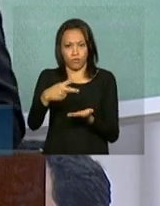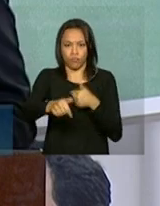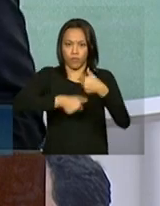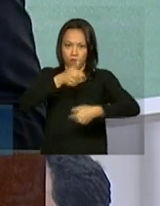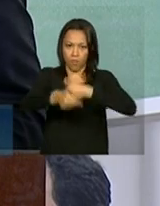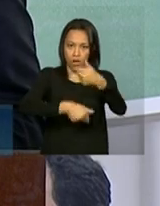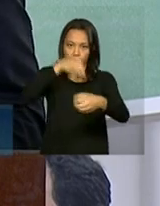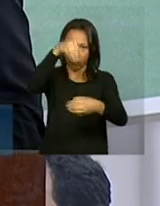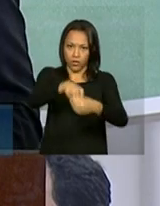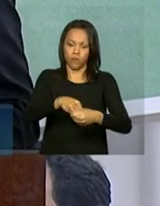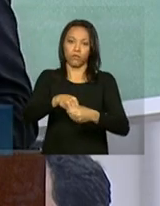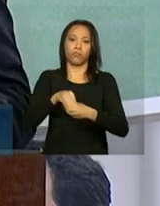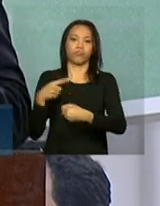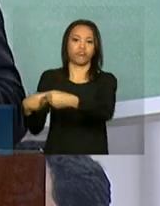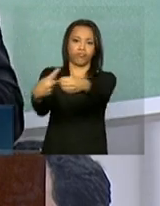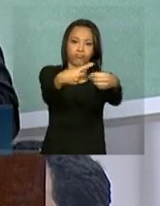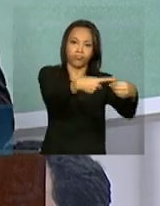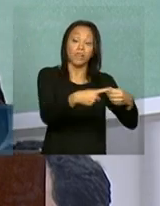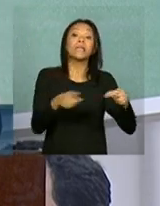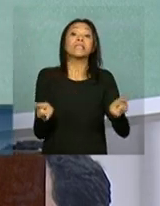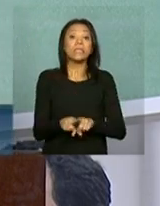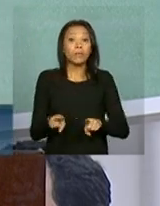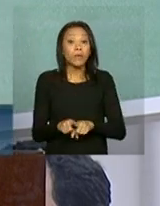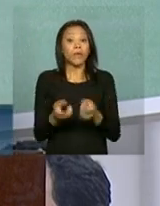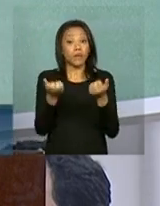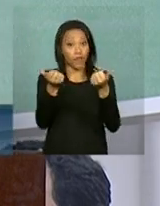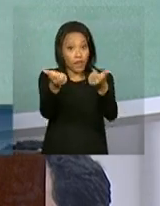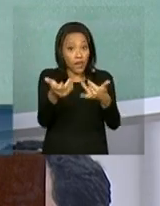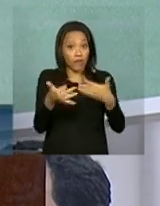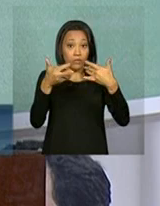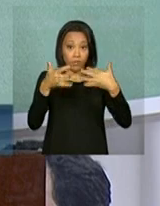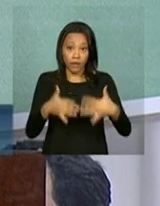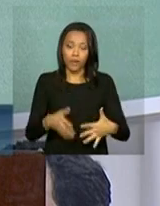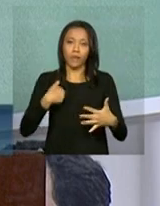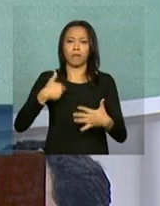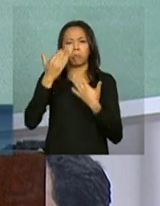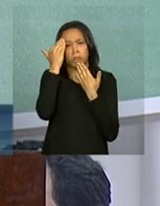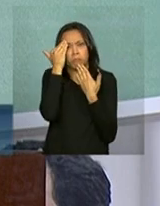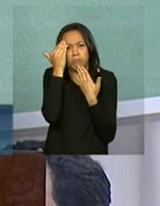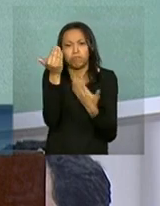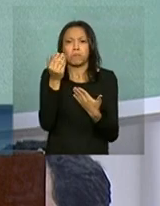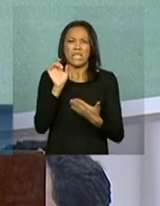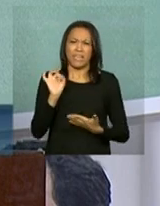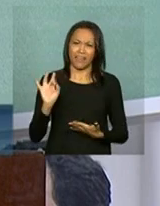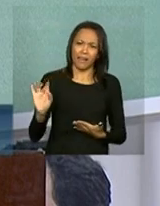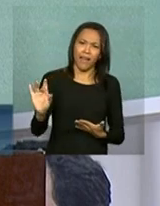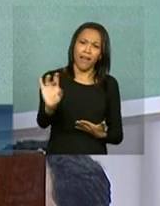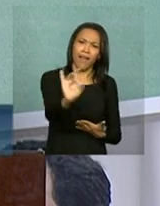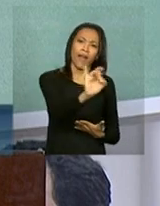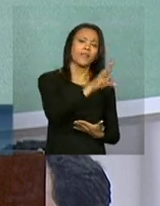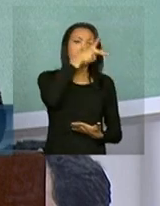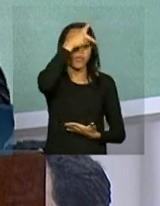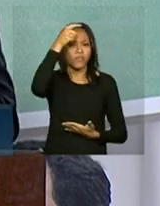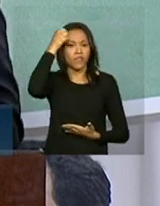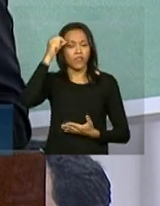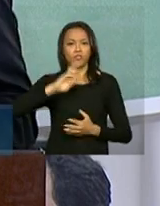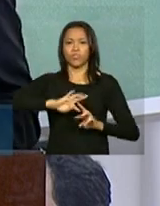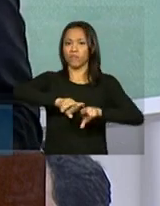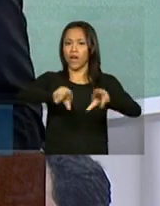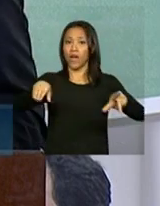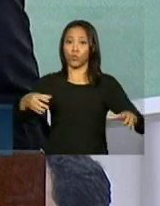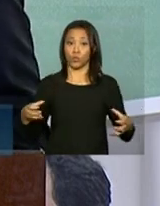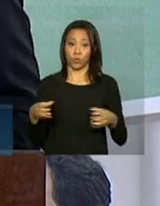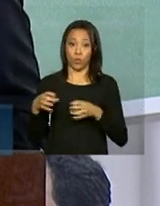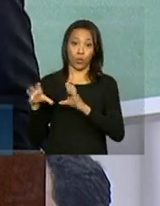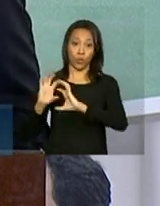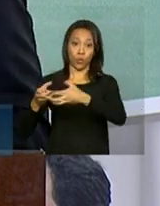aqui o ato também de determinação de prefeitos e prefeitas de todos os partidos, quando no encontro com a